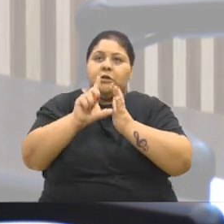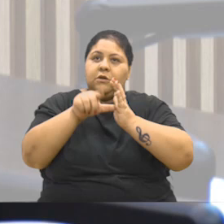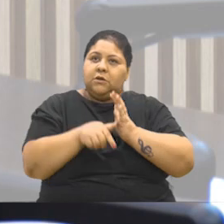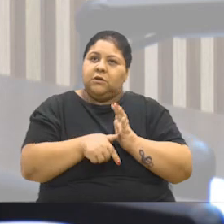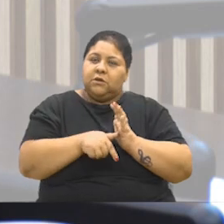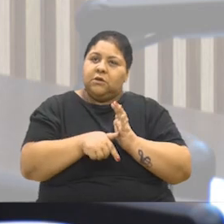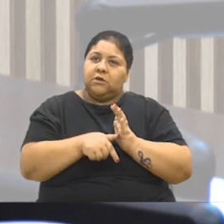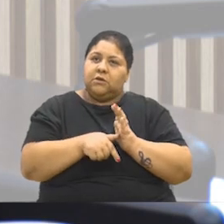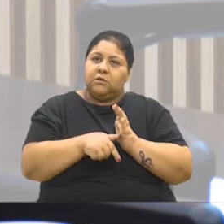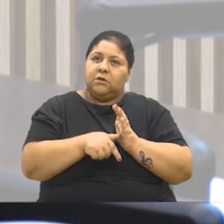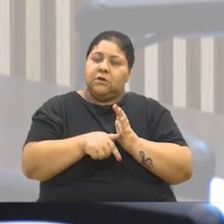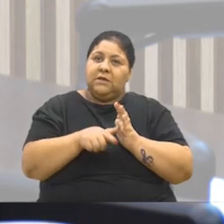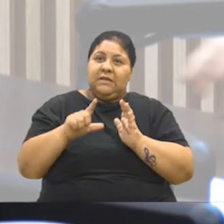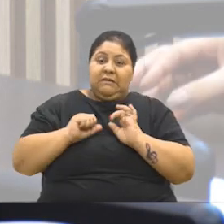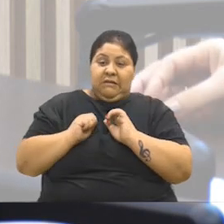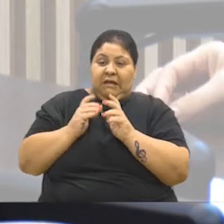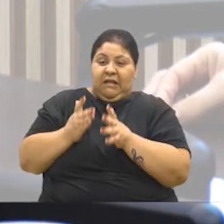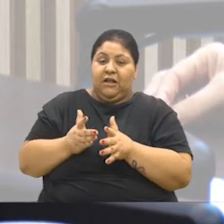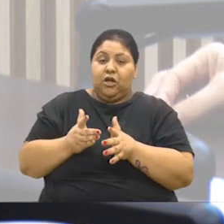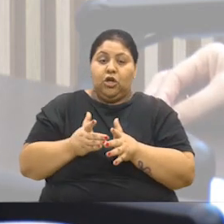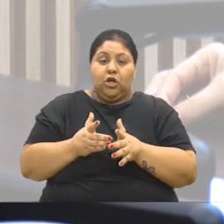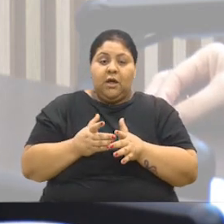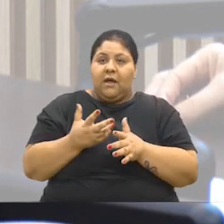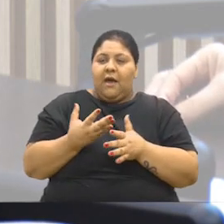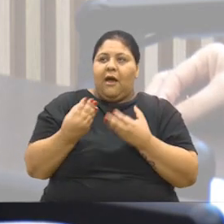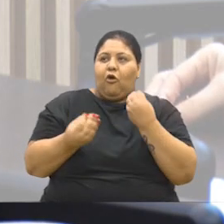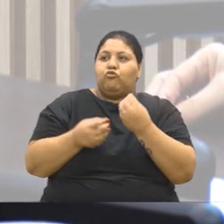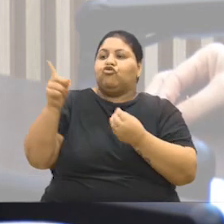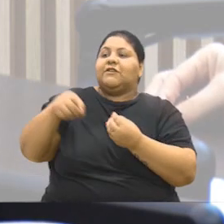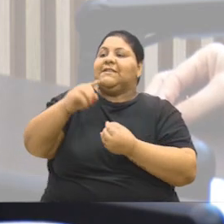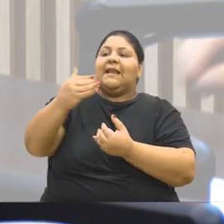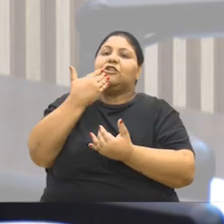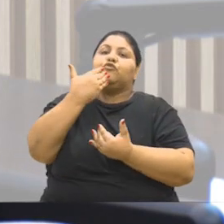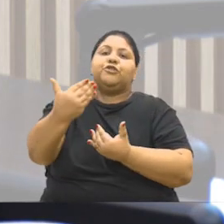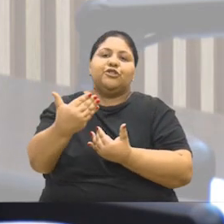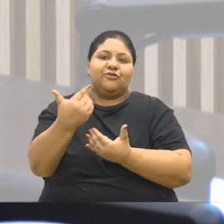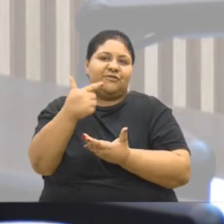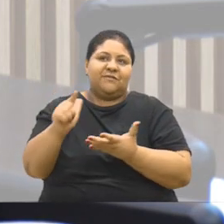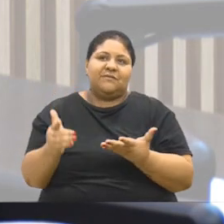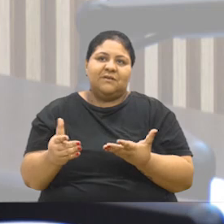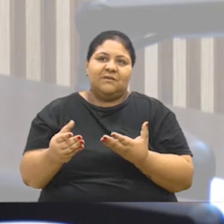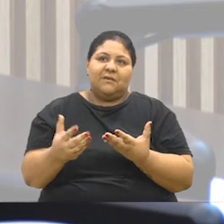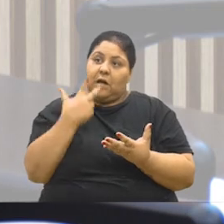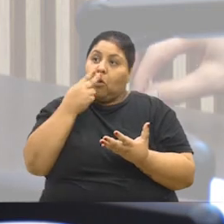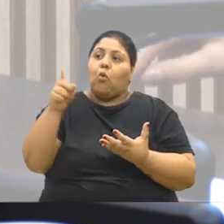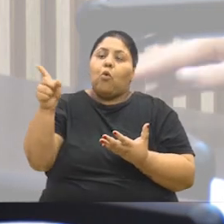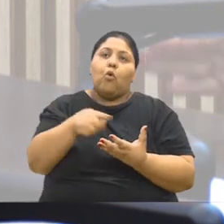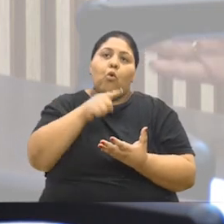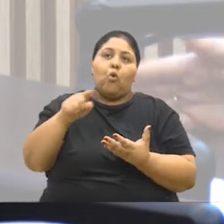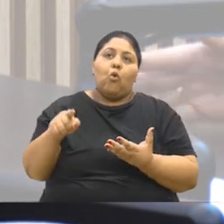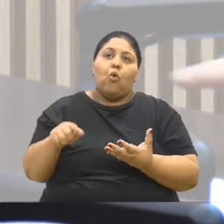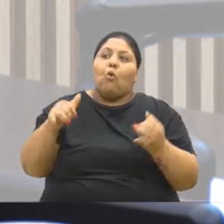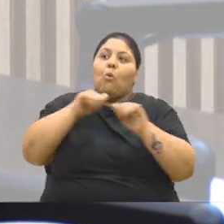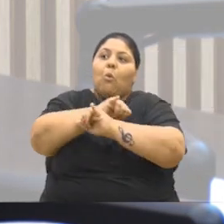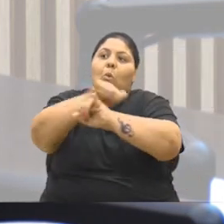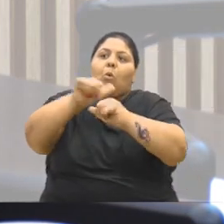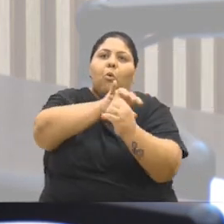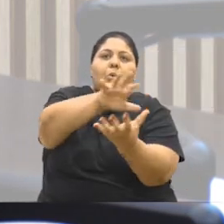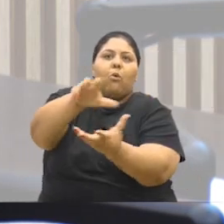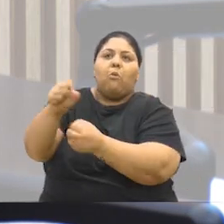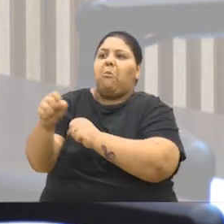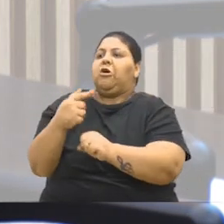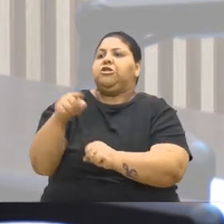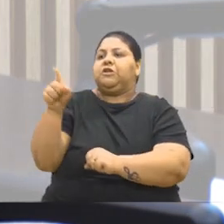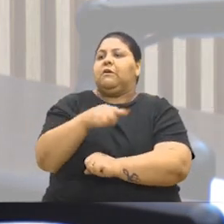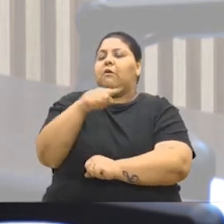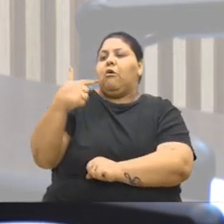tu acaba reagindo daquele jeito, tu cancela aquele pedido. É como se tu cancelasse, tu mandasse outra informação. Pode cancelar